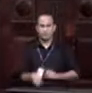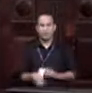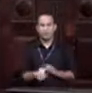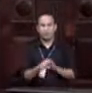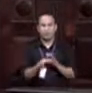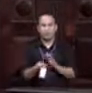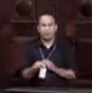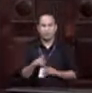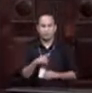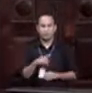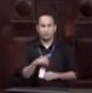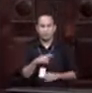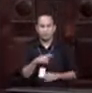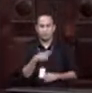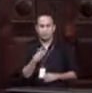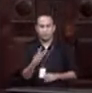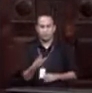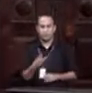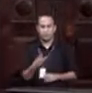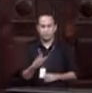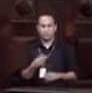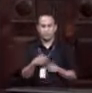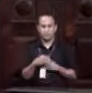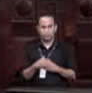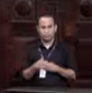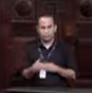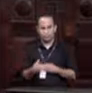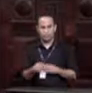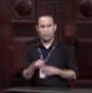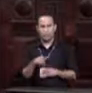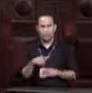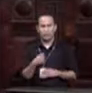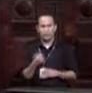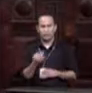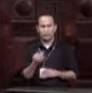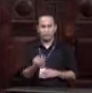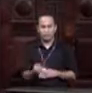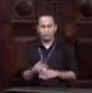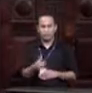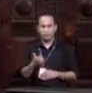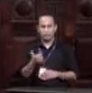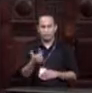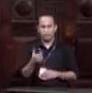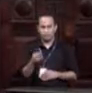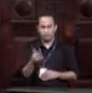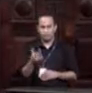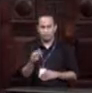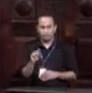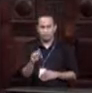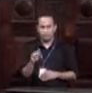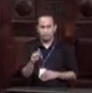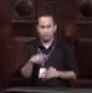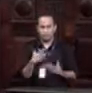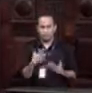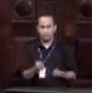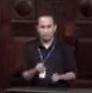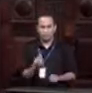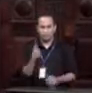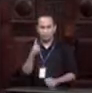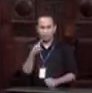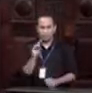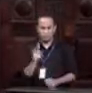durante 3 exercícios financeiros consecutivos a contar de 2018, admitida uma única